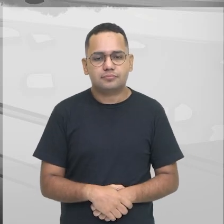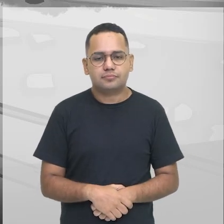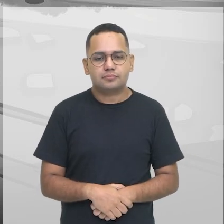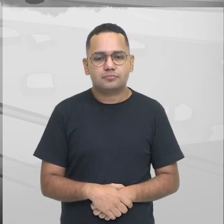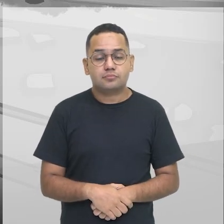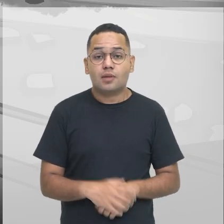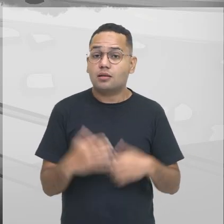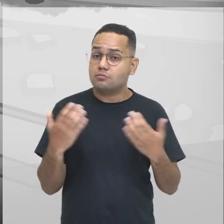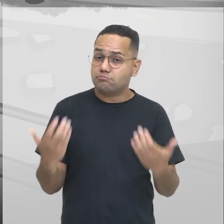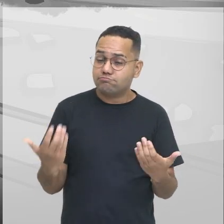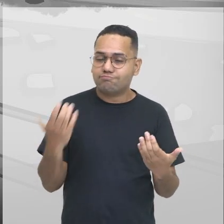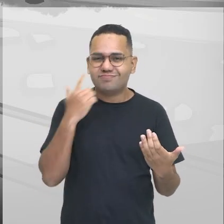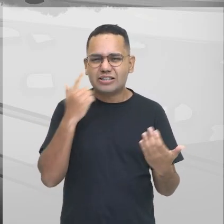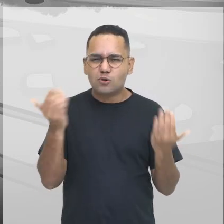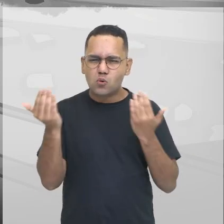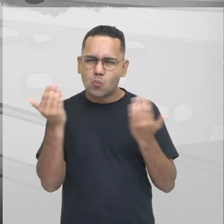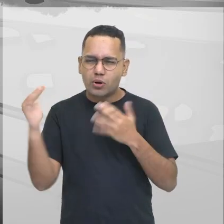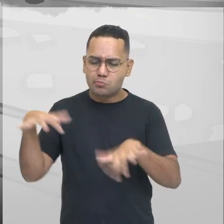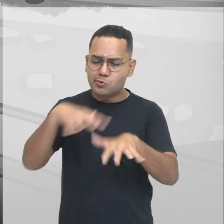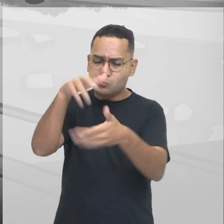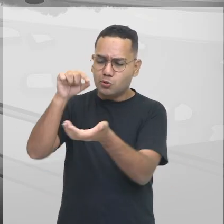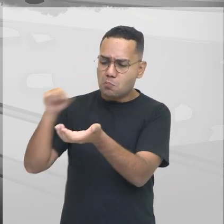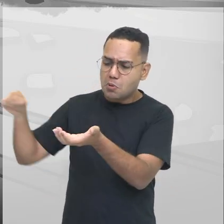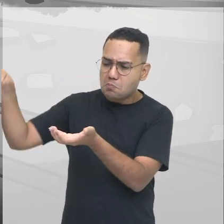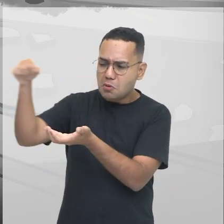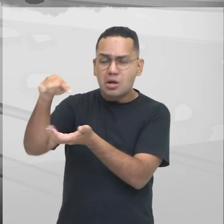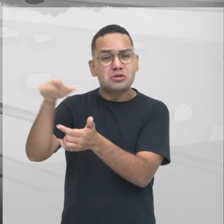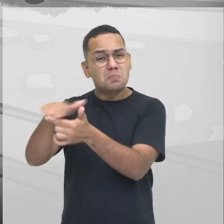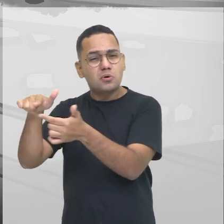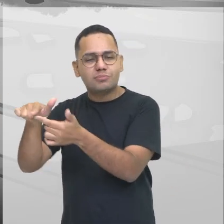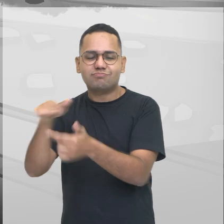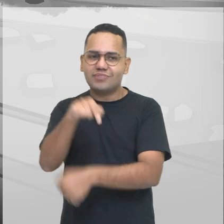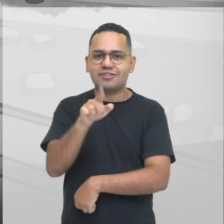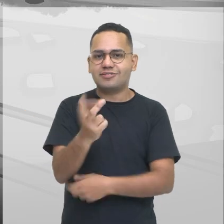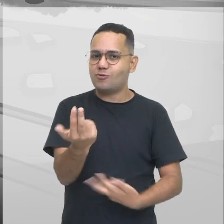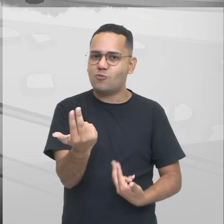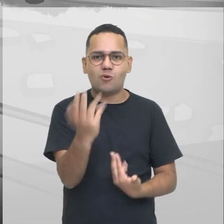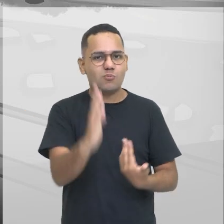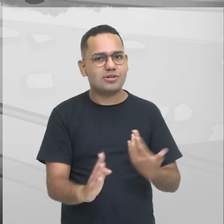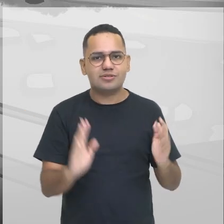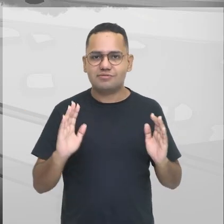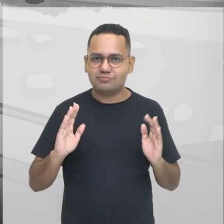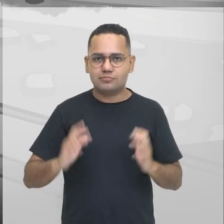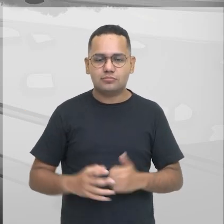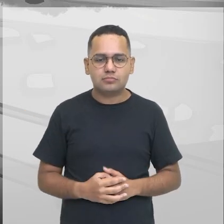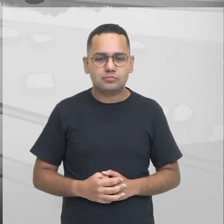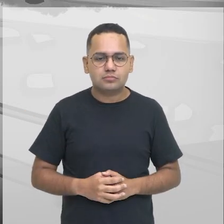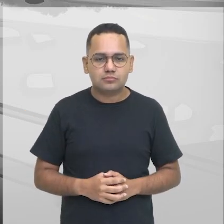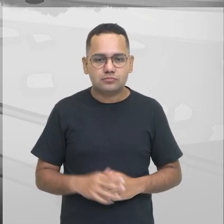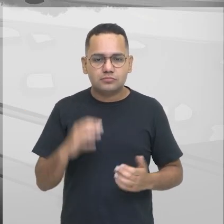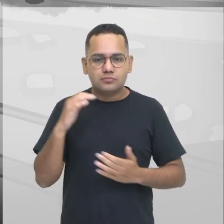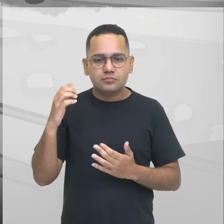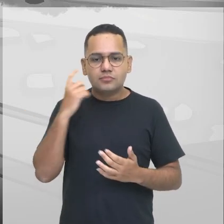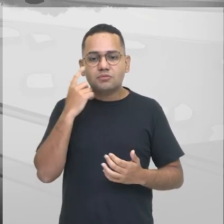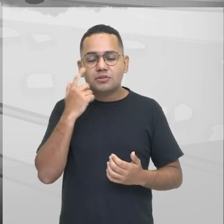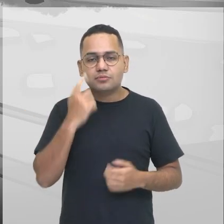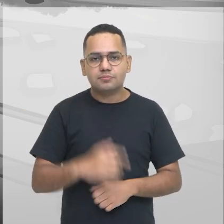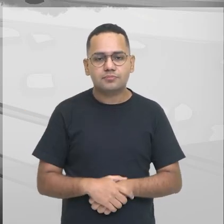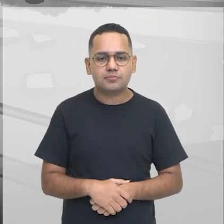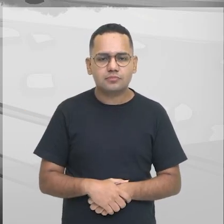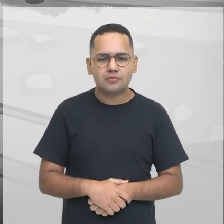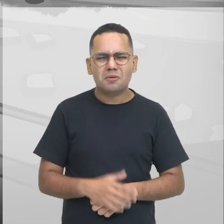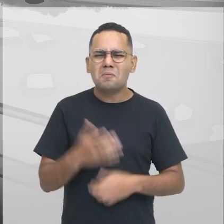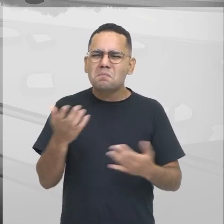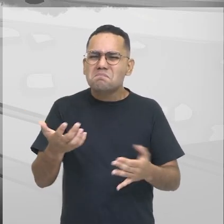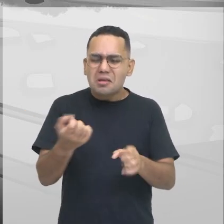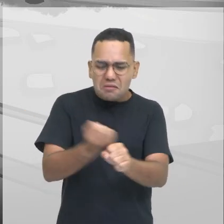no mundo estava em crise, obviamente no Brasil também, tá, gente? As velhas estruturas cafeeiras